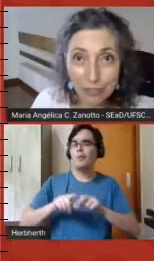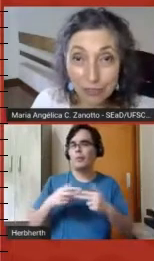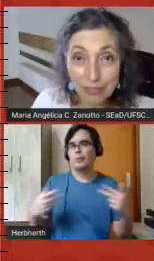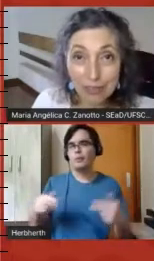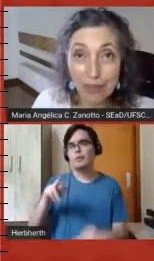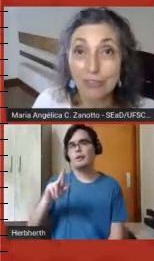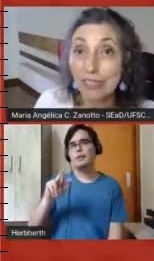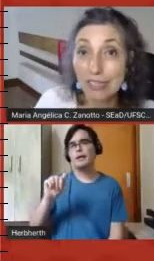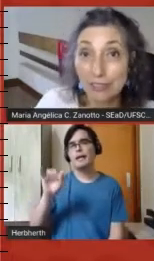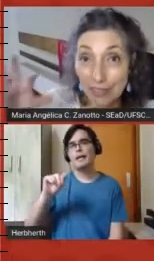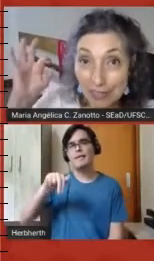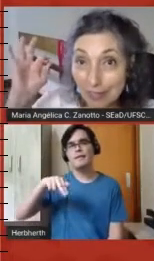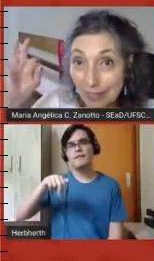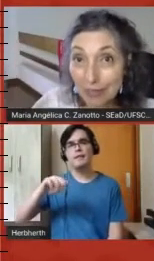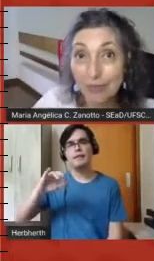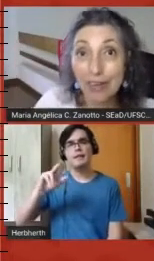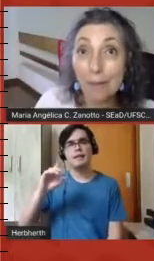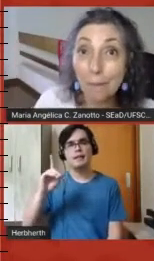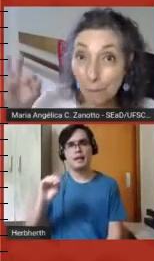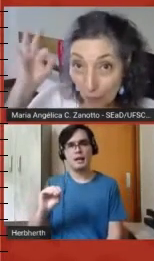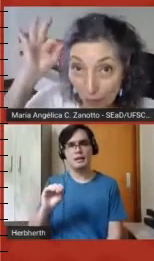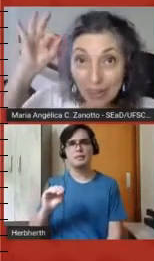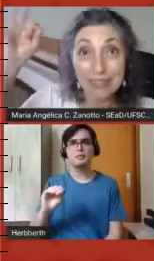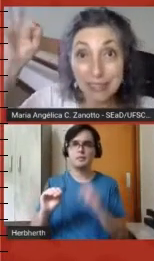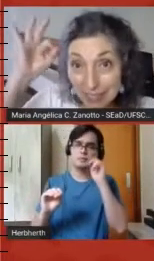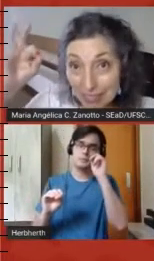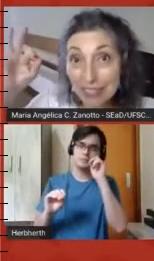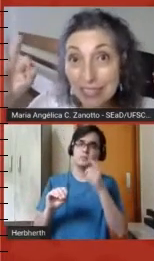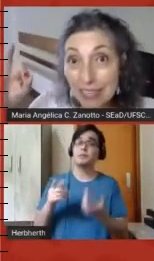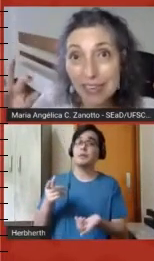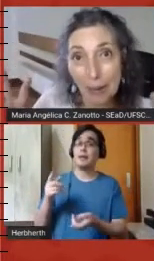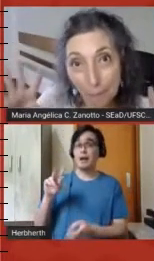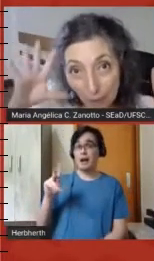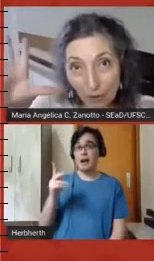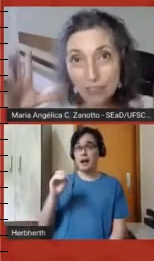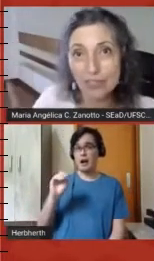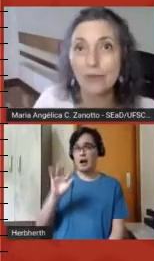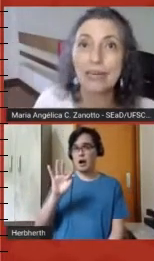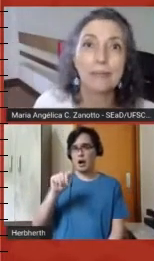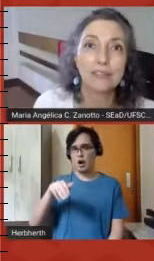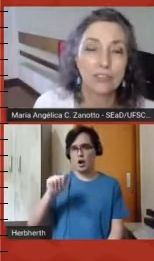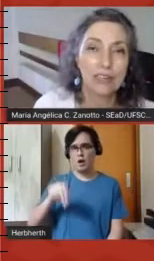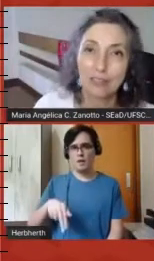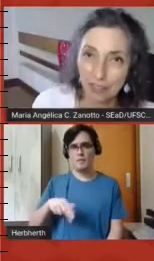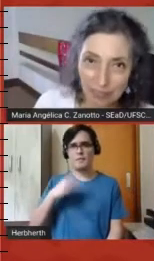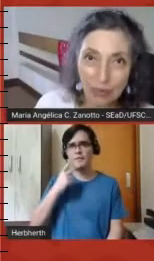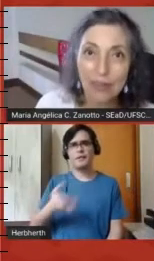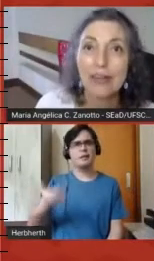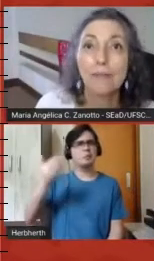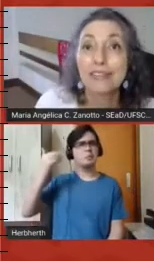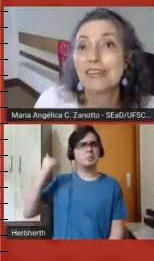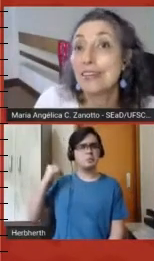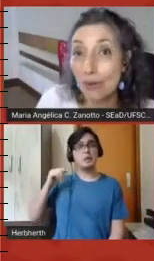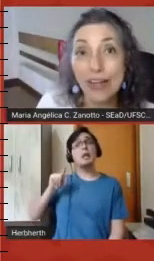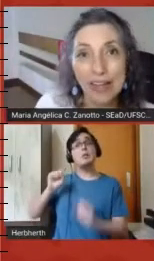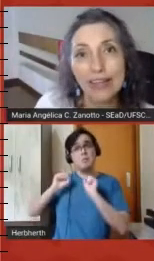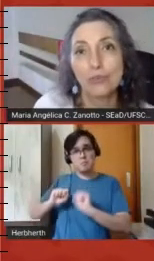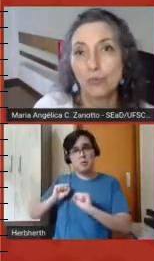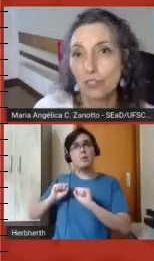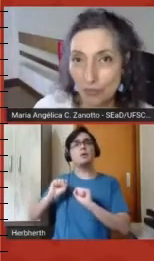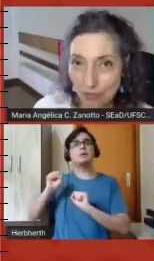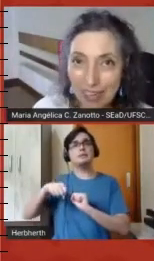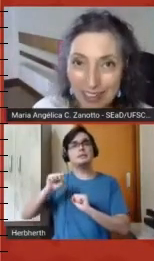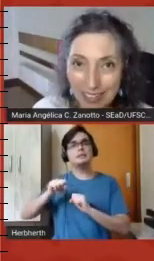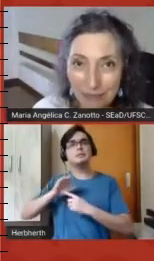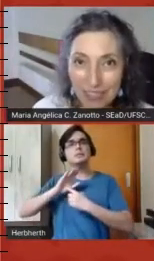lá desde 94. Gente, a avaliação, ela sim, ela pode dar um elemento de classificação, mas ela não é